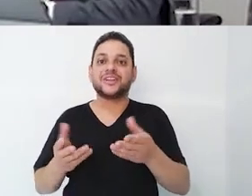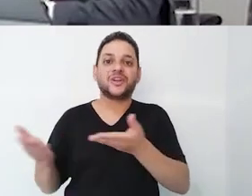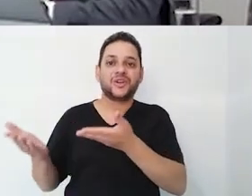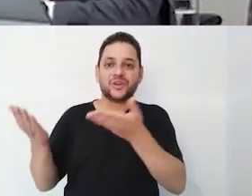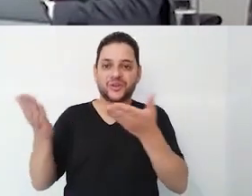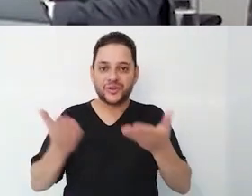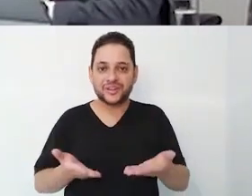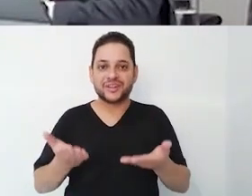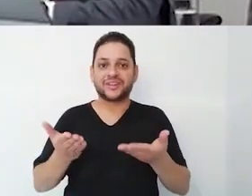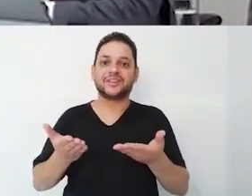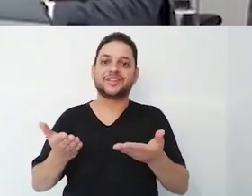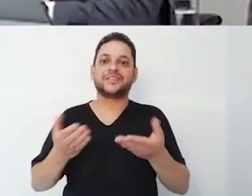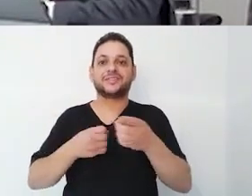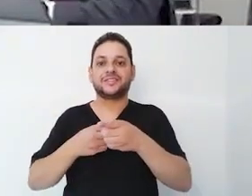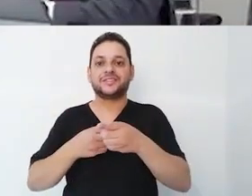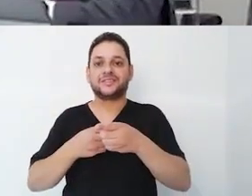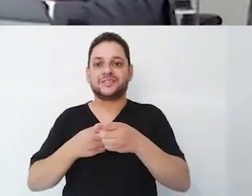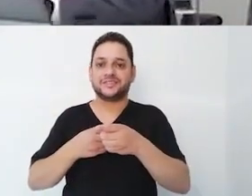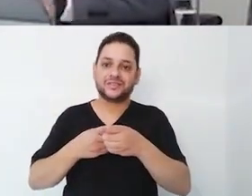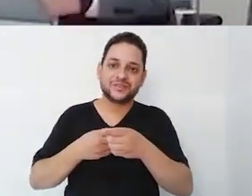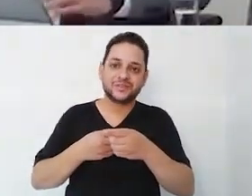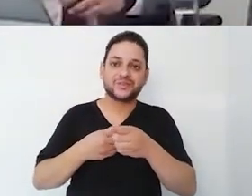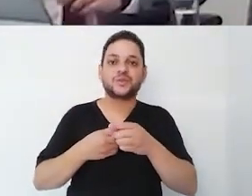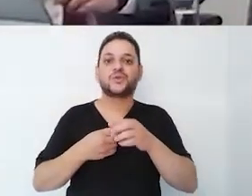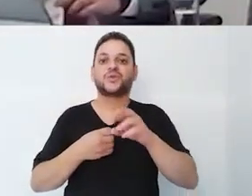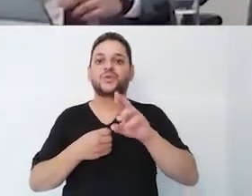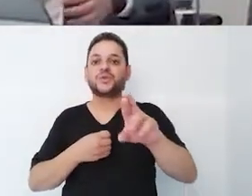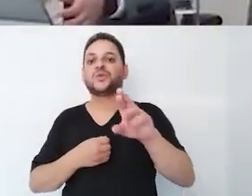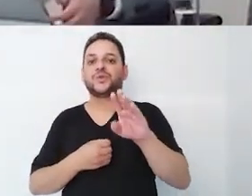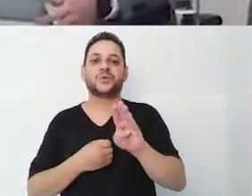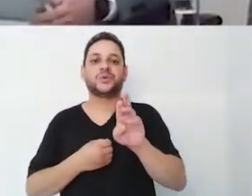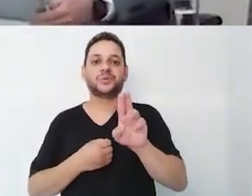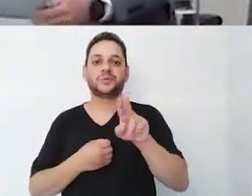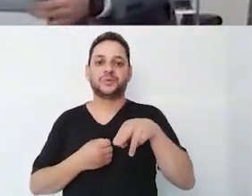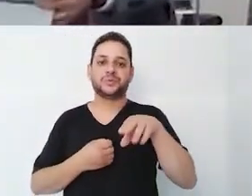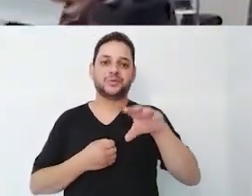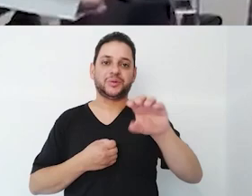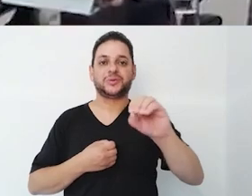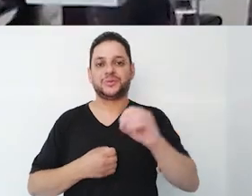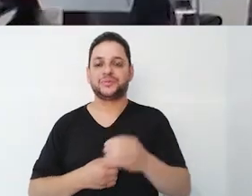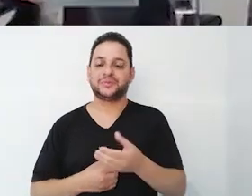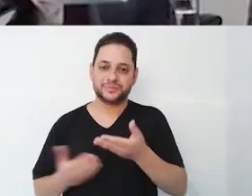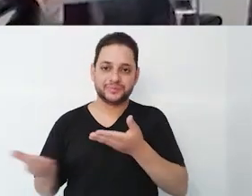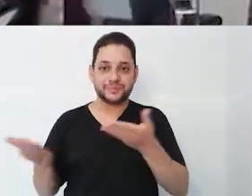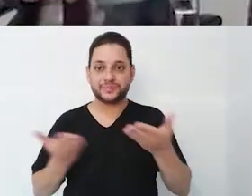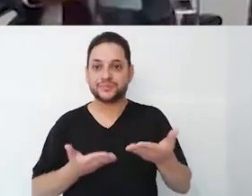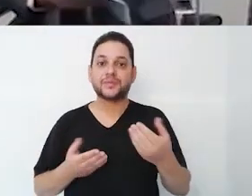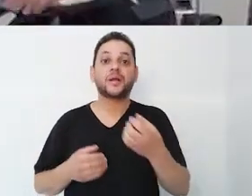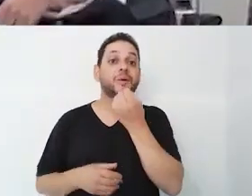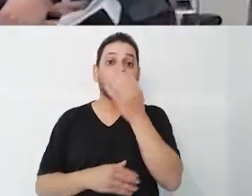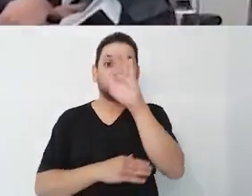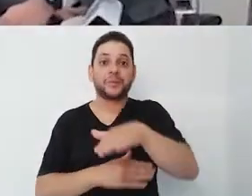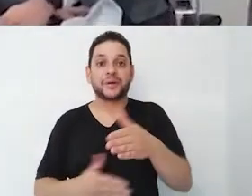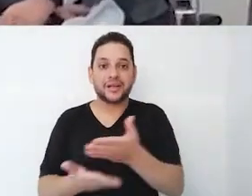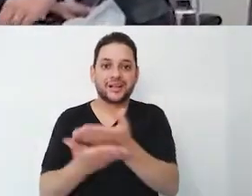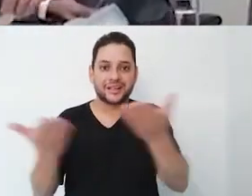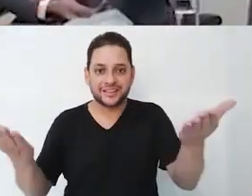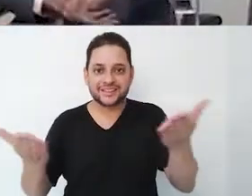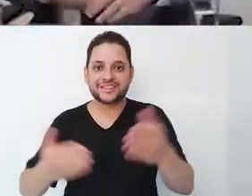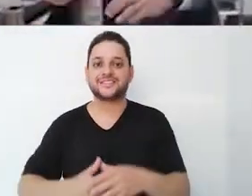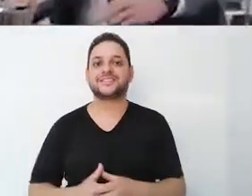Agora, o doutor Bruno. Então, o doutor Bruno Stan, por favor, tem a palavra. Inicialmente, boa tarde a todos e